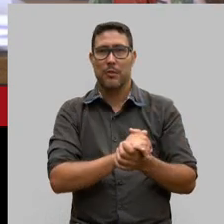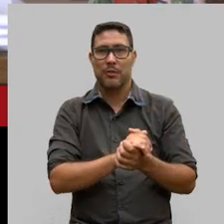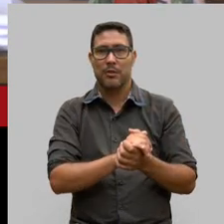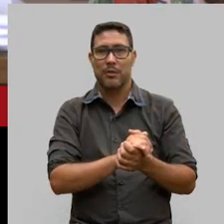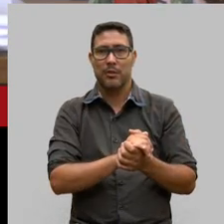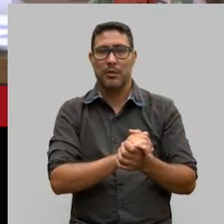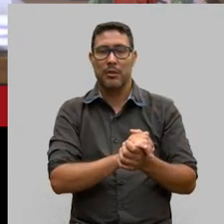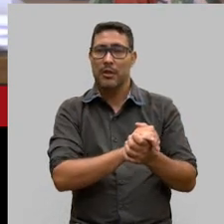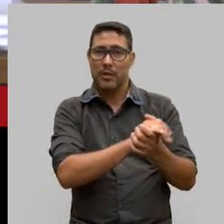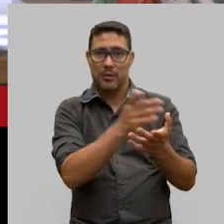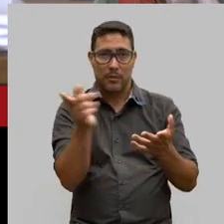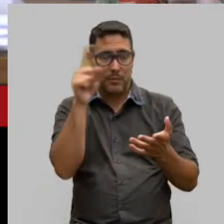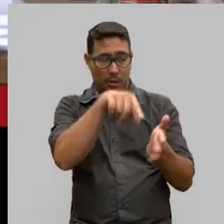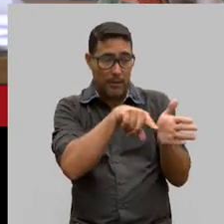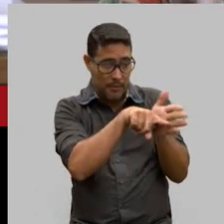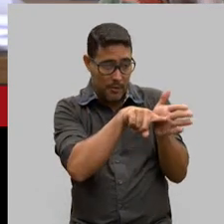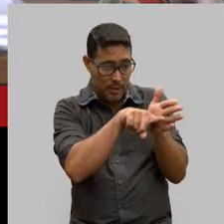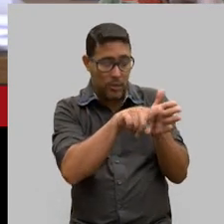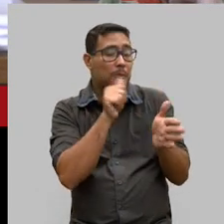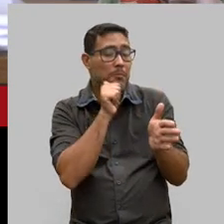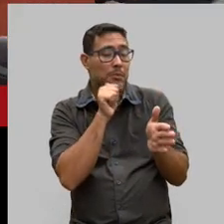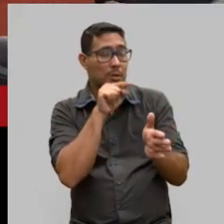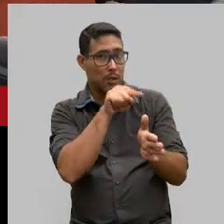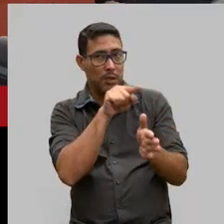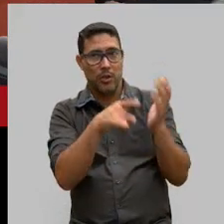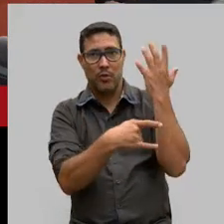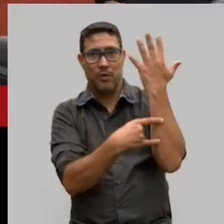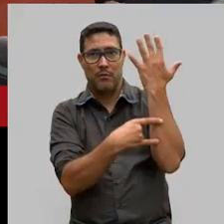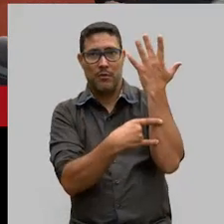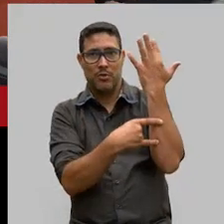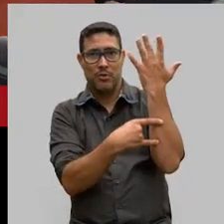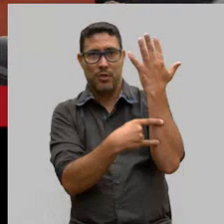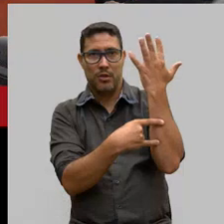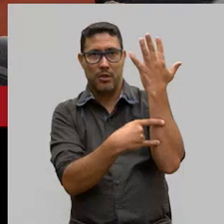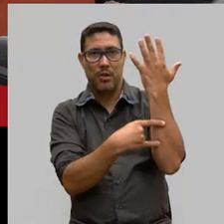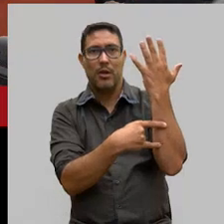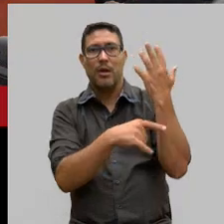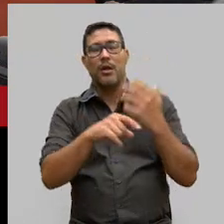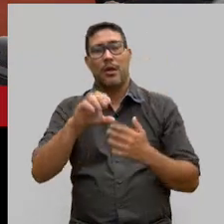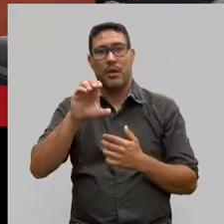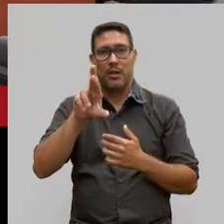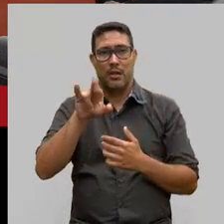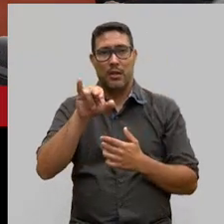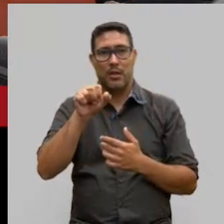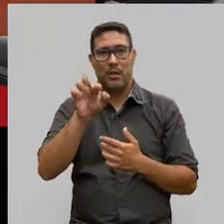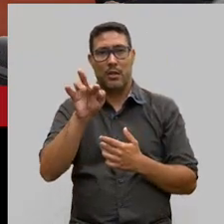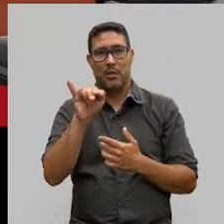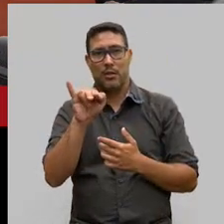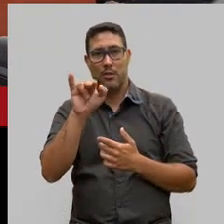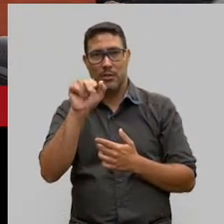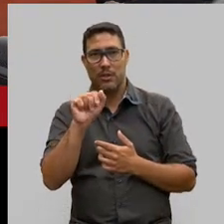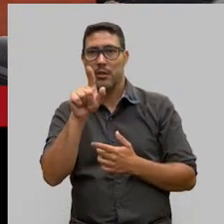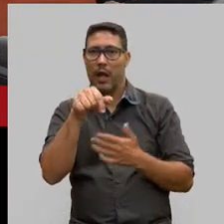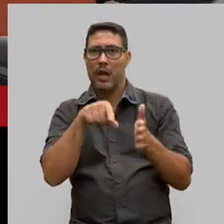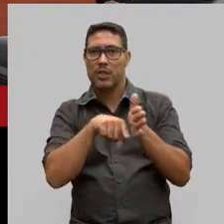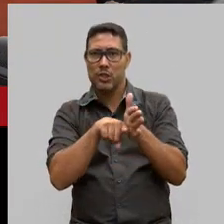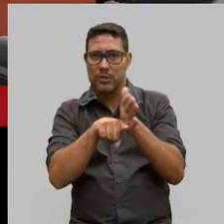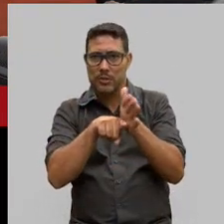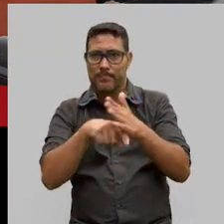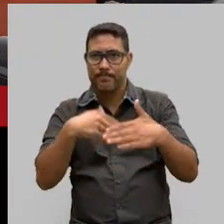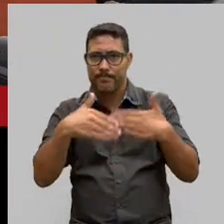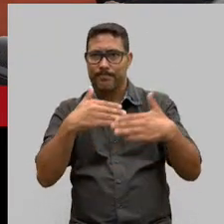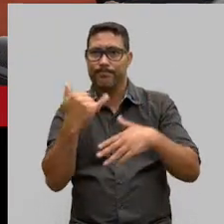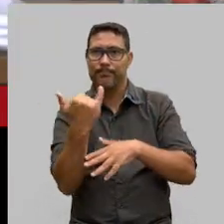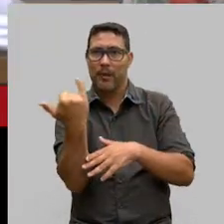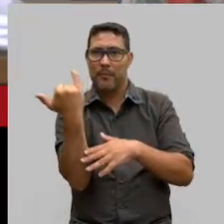pesquisadora do FMG viu Ana Cristina que tá desenvolvendo um trabalho importante também buscando